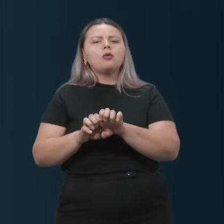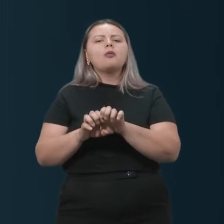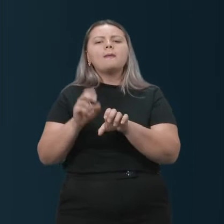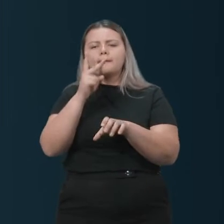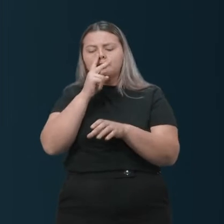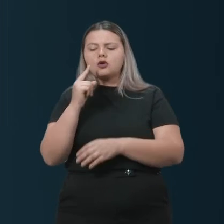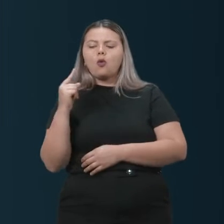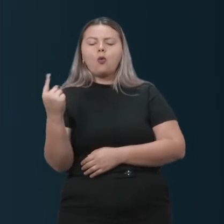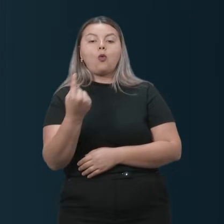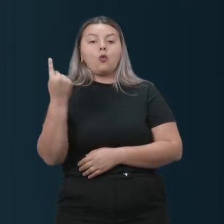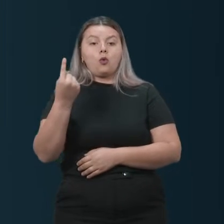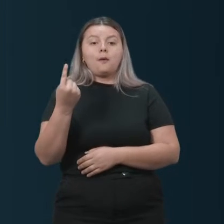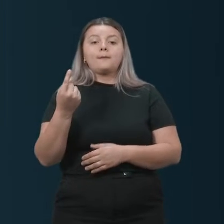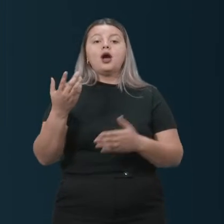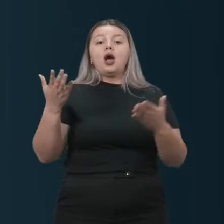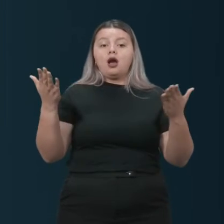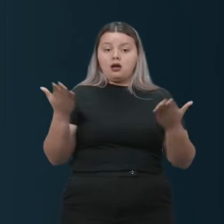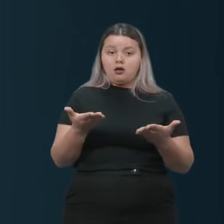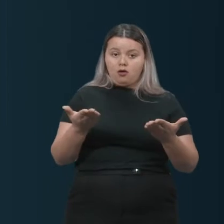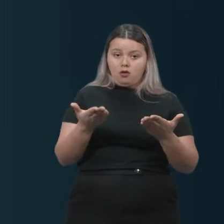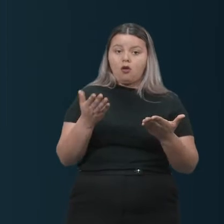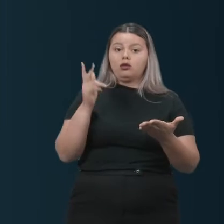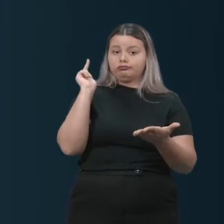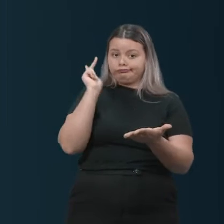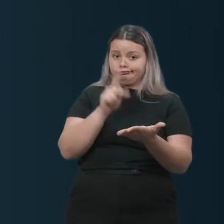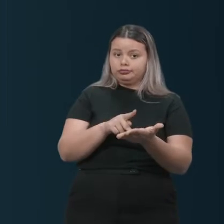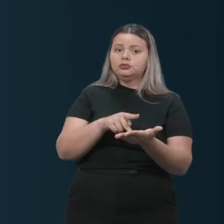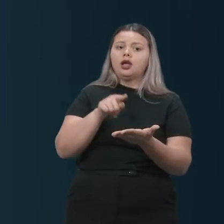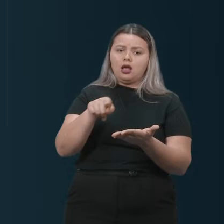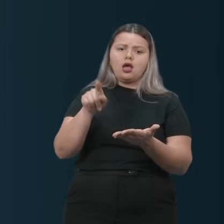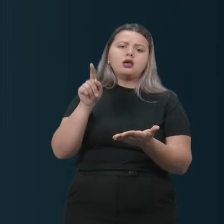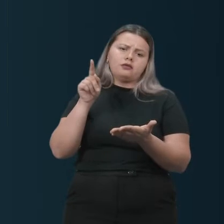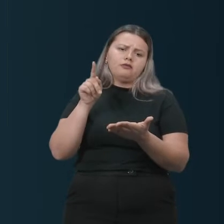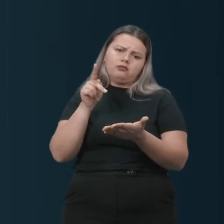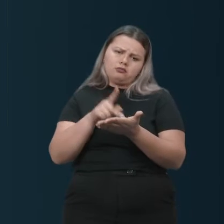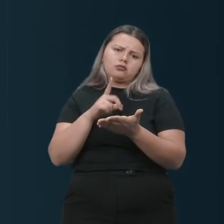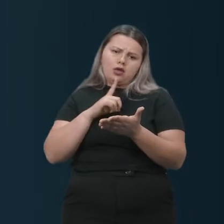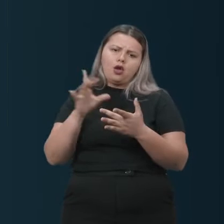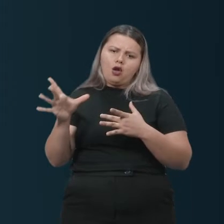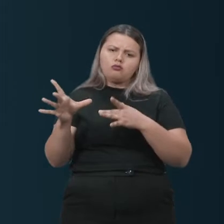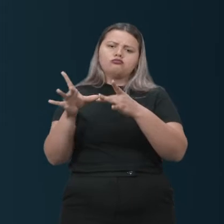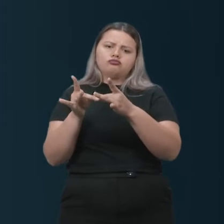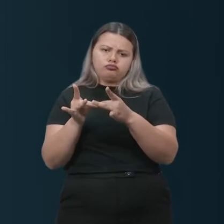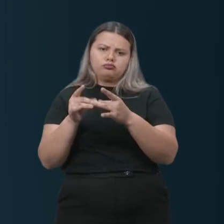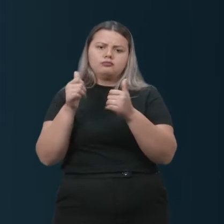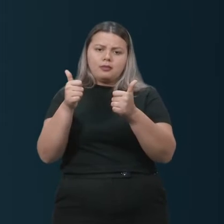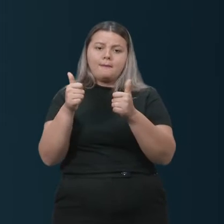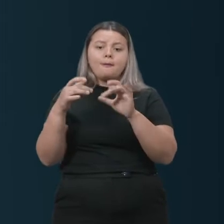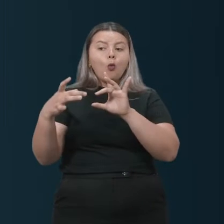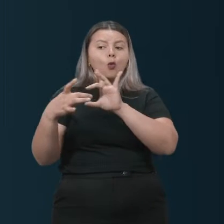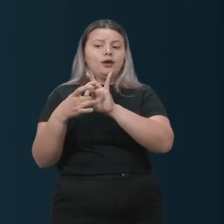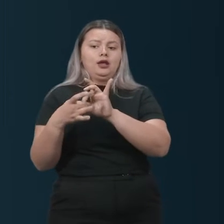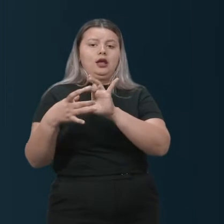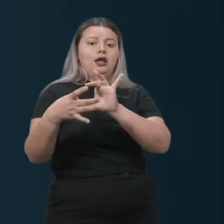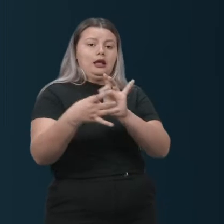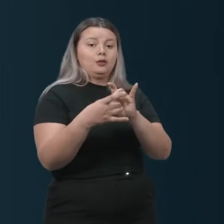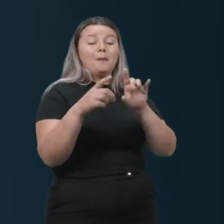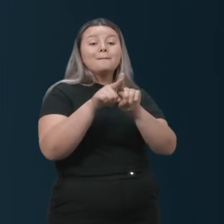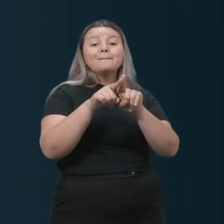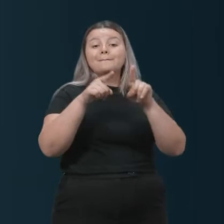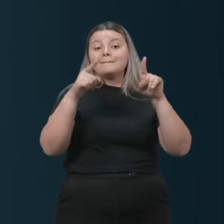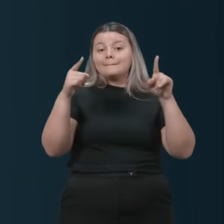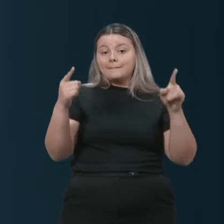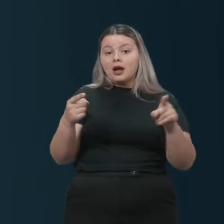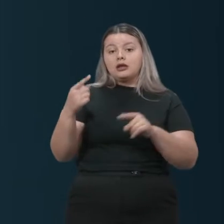estrutura homogênea, né? Essa, de fato, é uma das funções da glia, manter o tecido nervoso